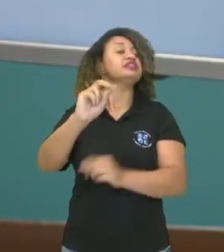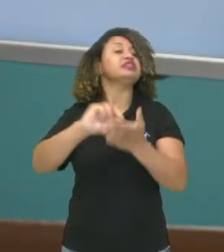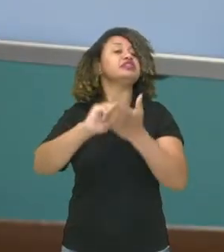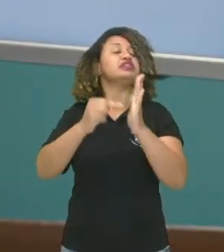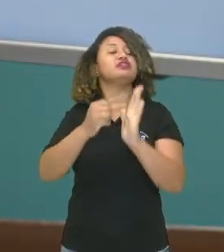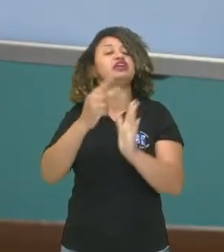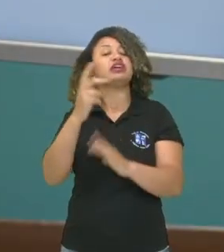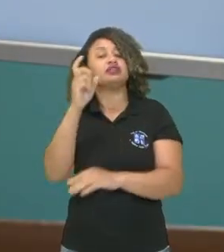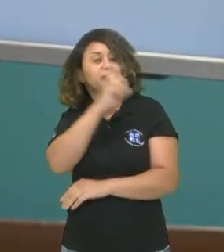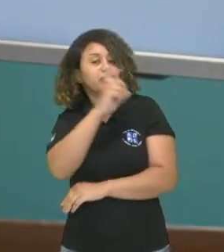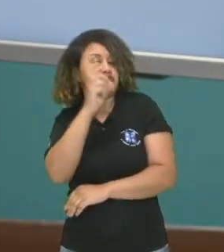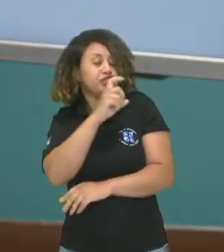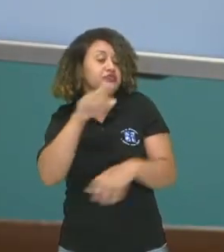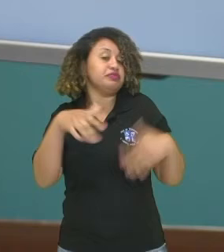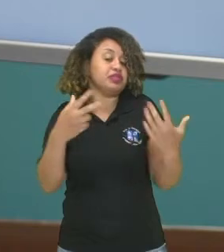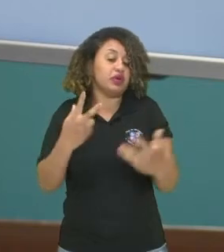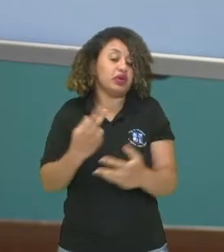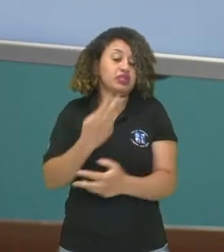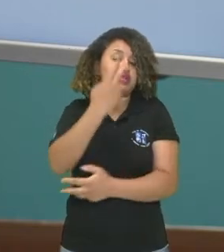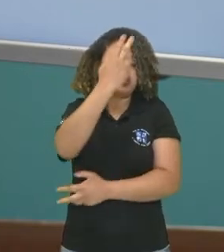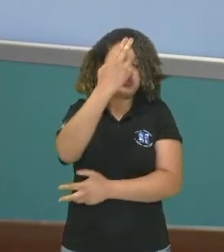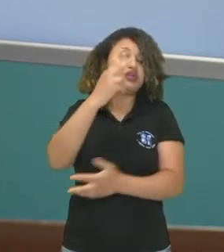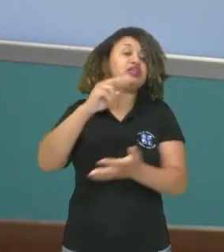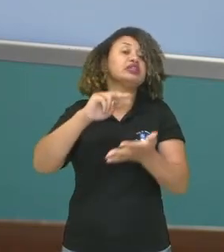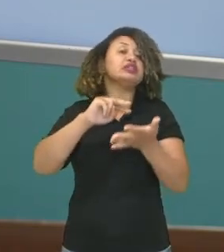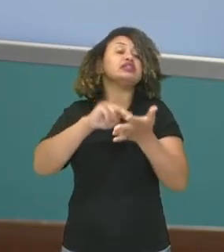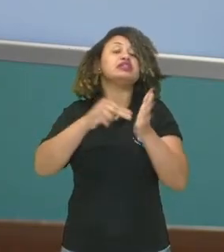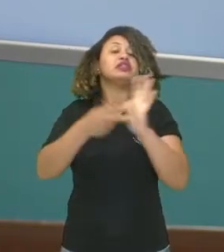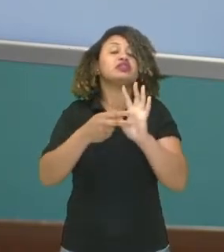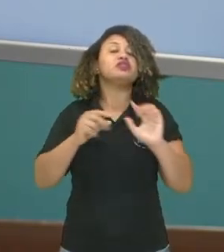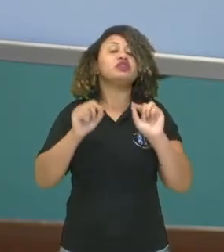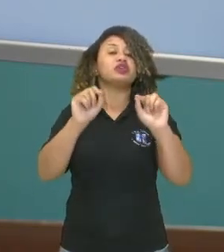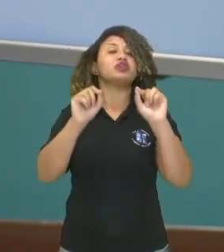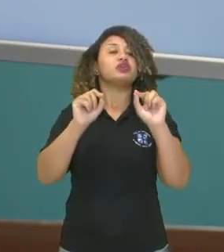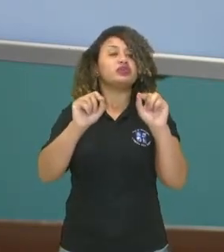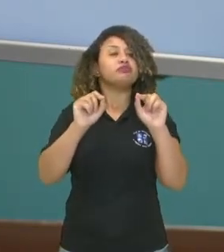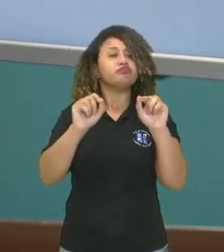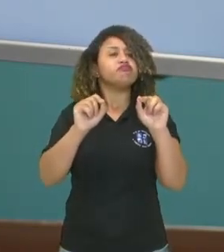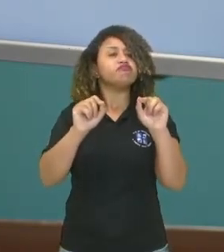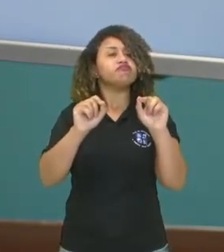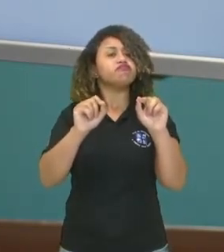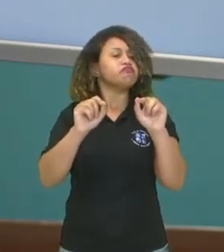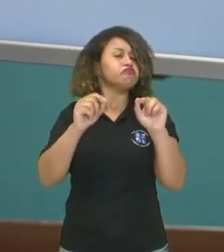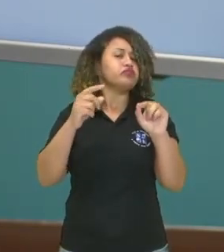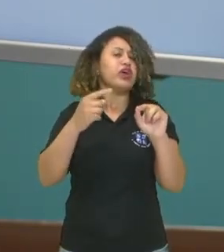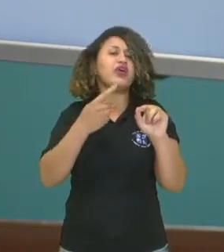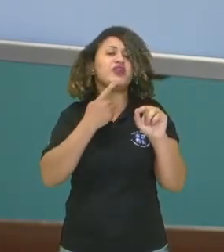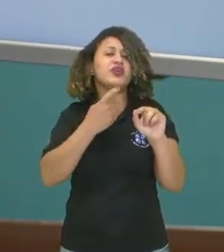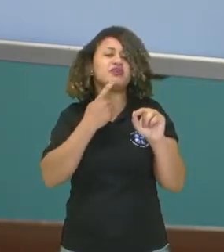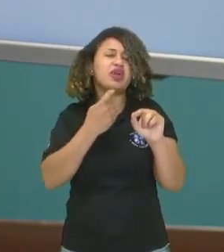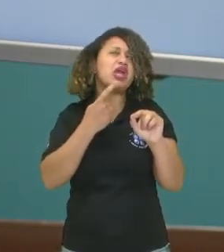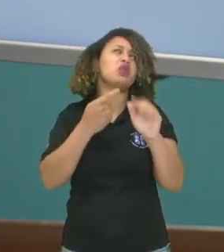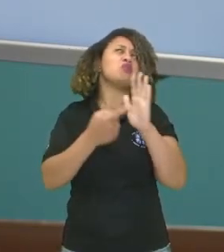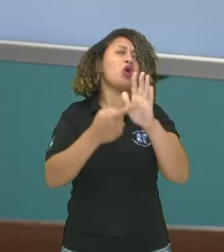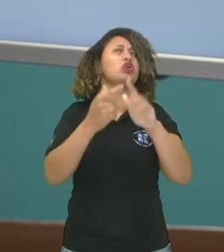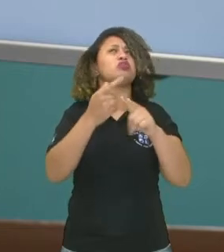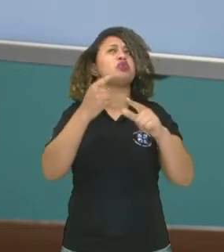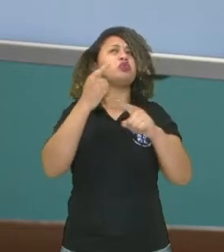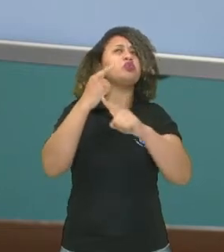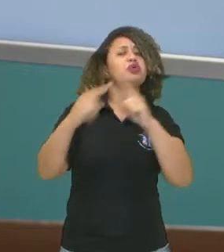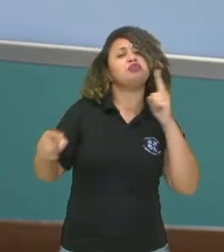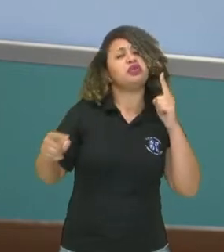a tesoura cortando indica o quê? Ainda mais que ela está em vermelho, que mostra algo de proibido, algo de